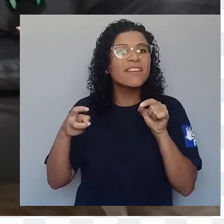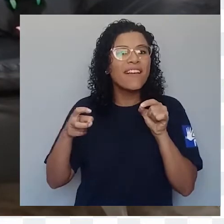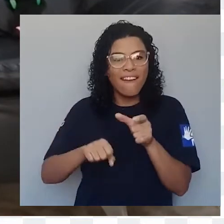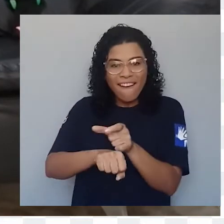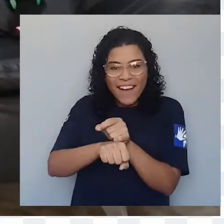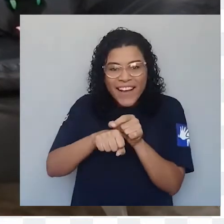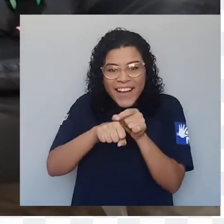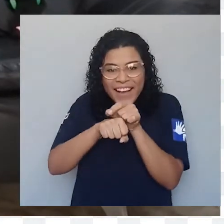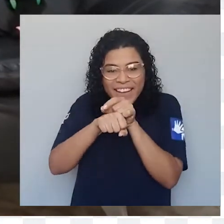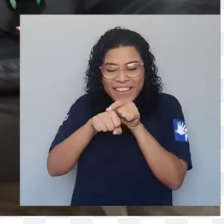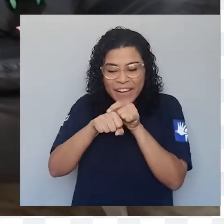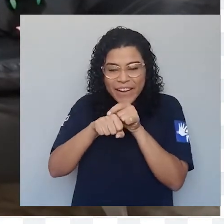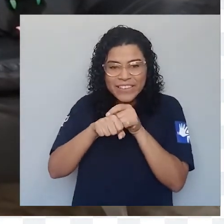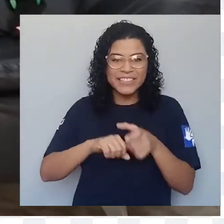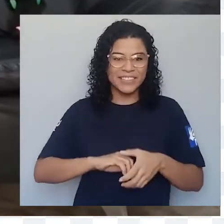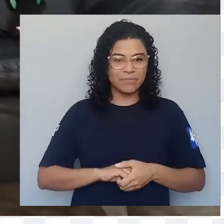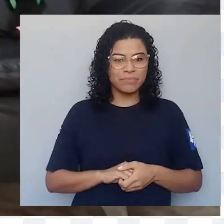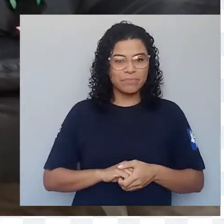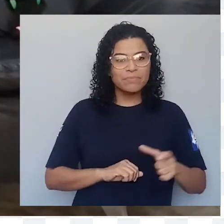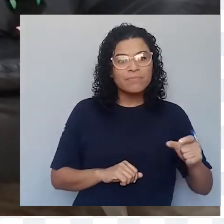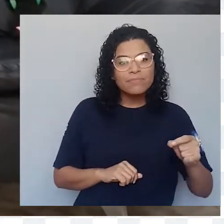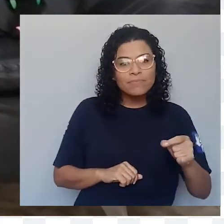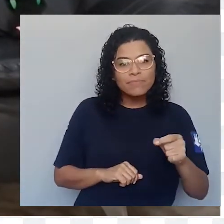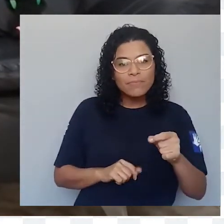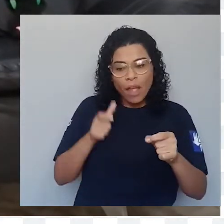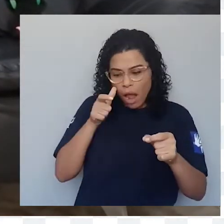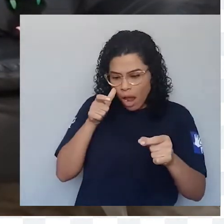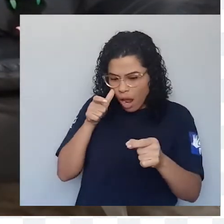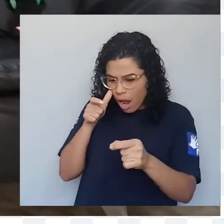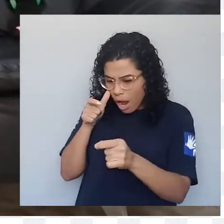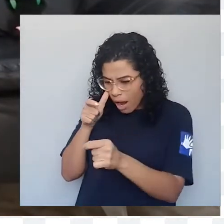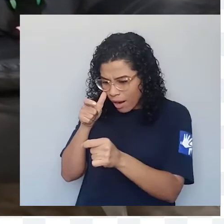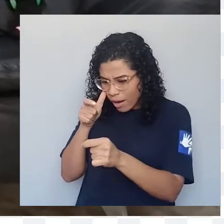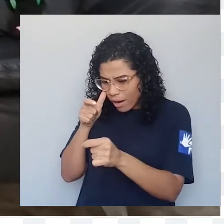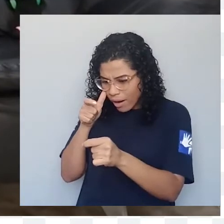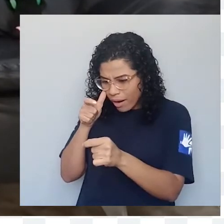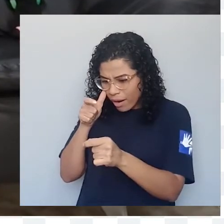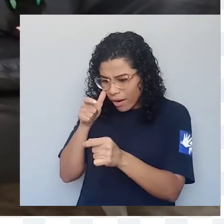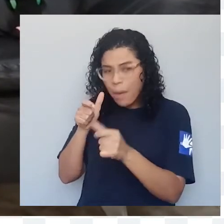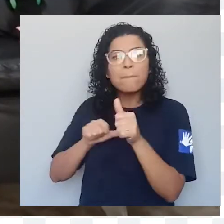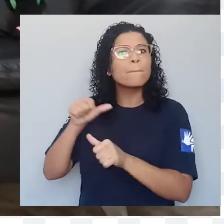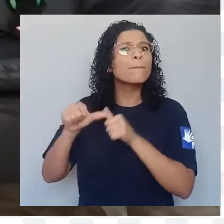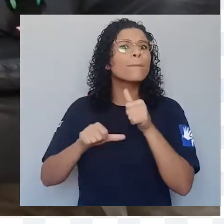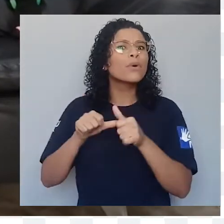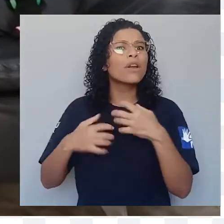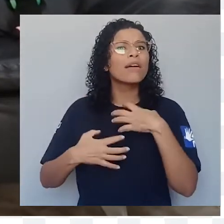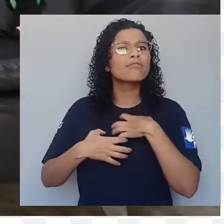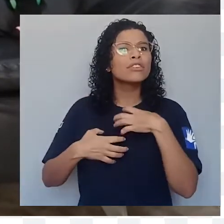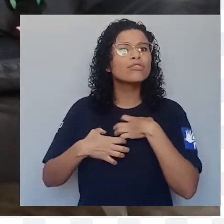ele avistou uma formiga. A formiga andava para lá, ele